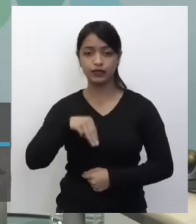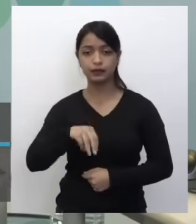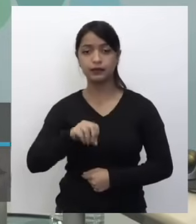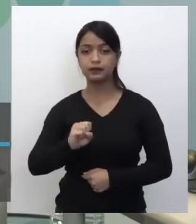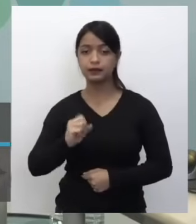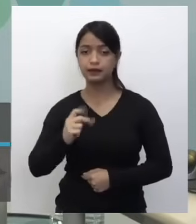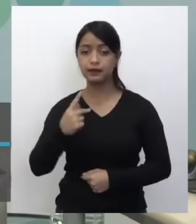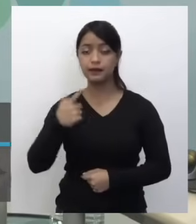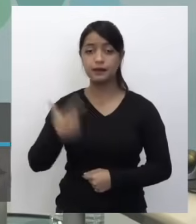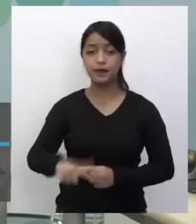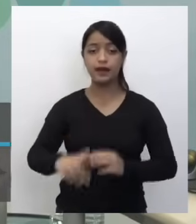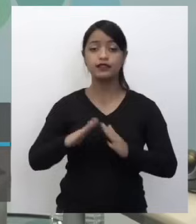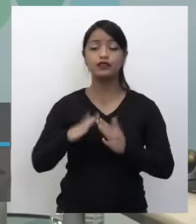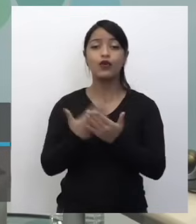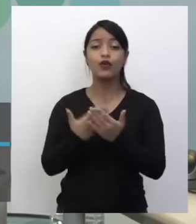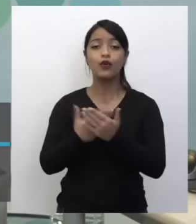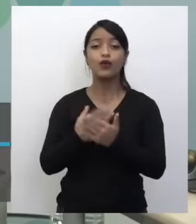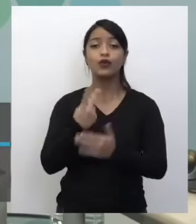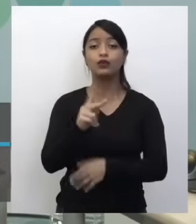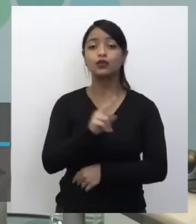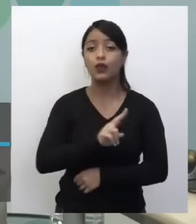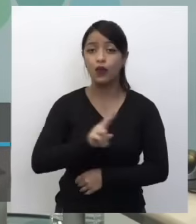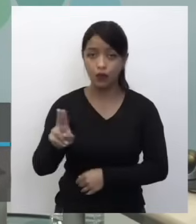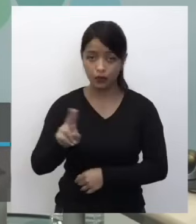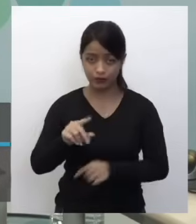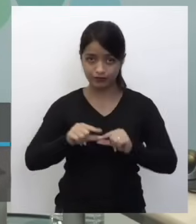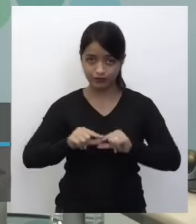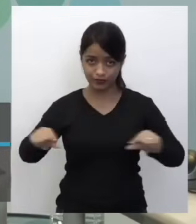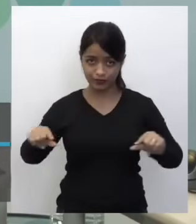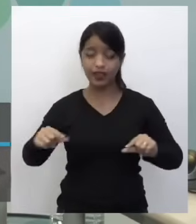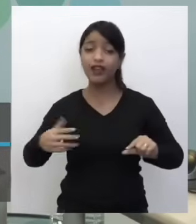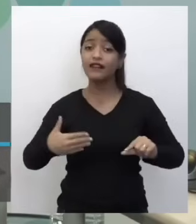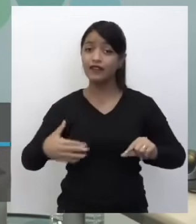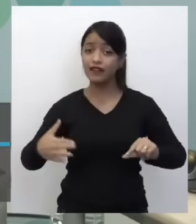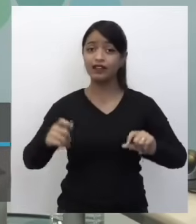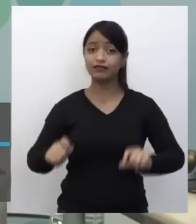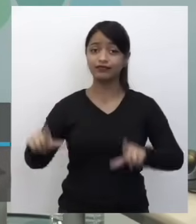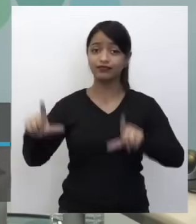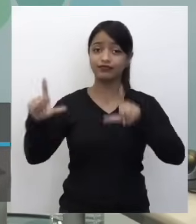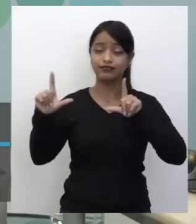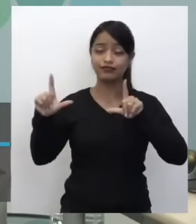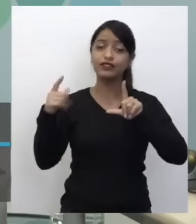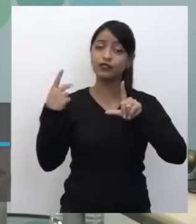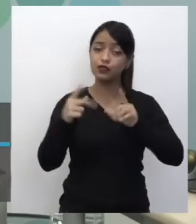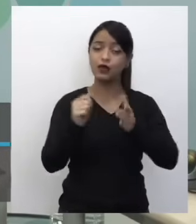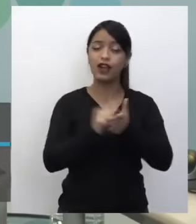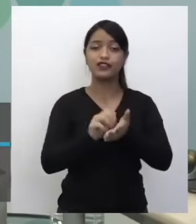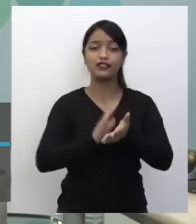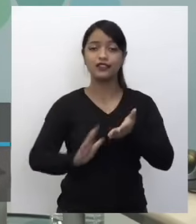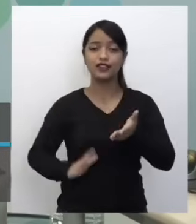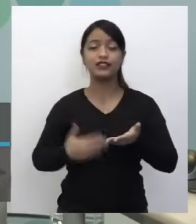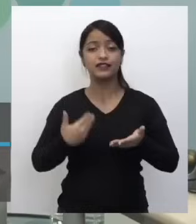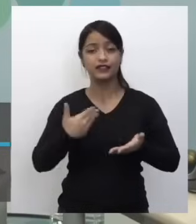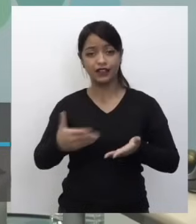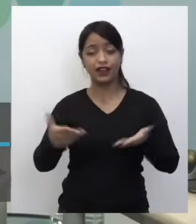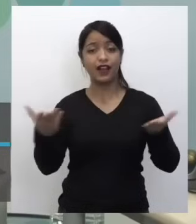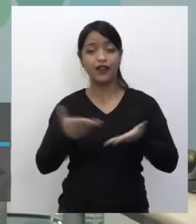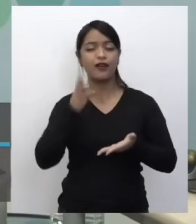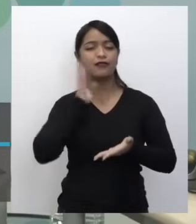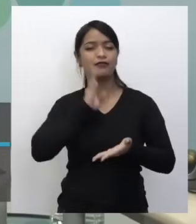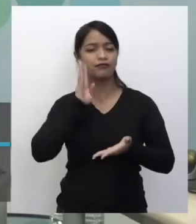aí a atividade de vocês vai aparecer aí nesse momento tão bacana de dividir o que você está fazendo com